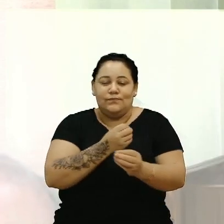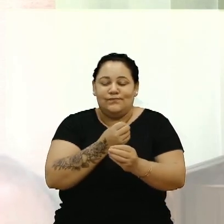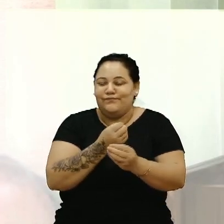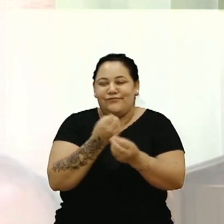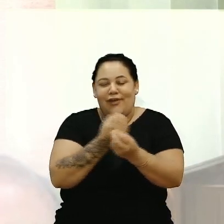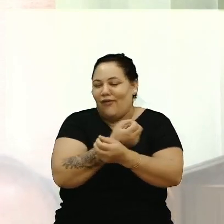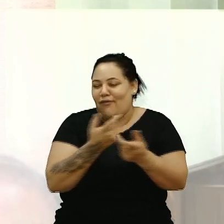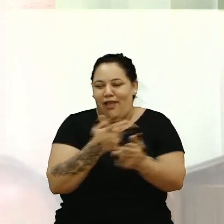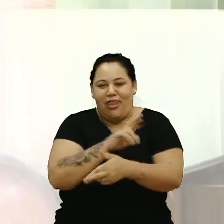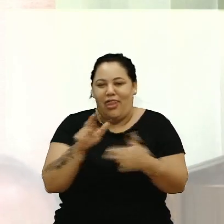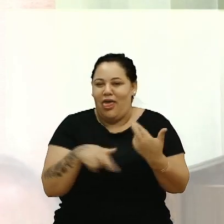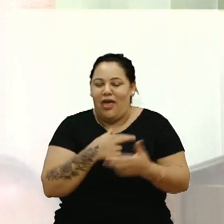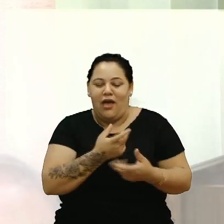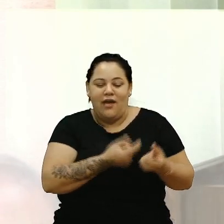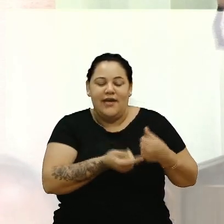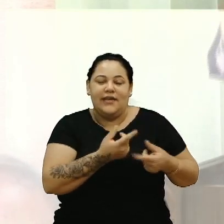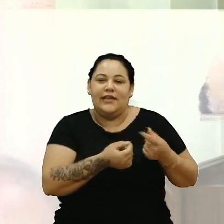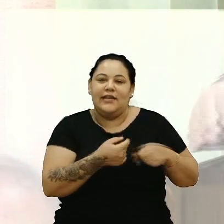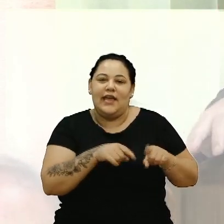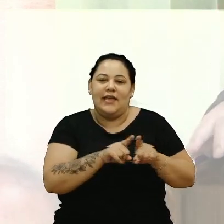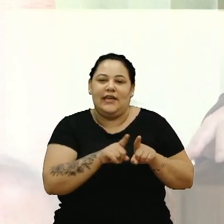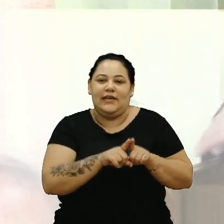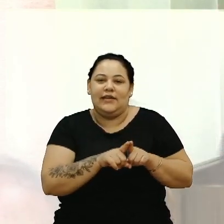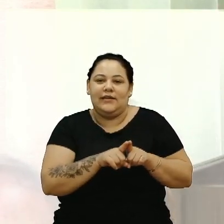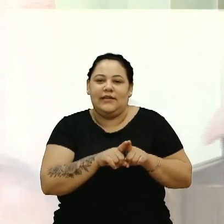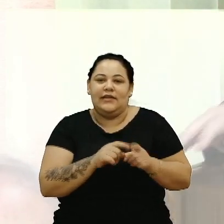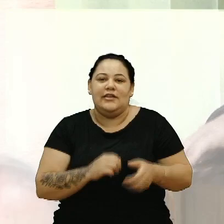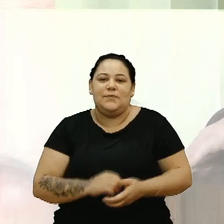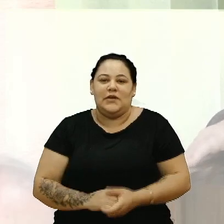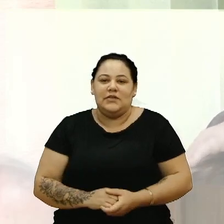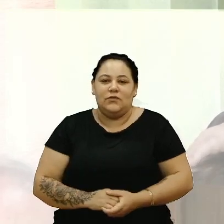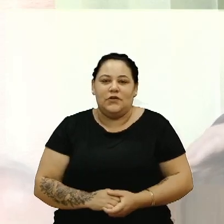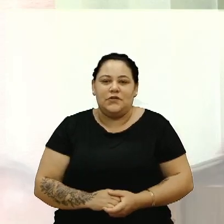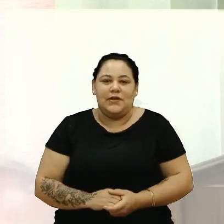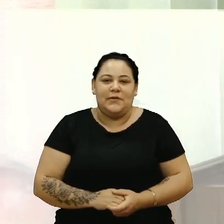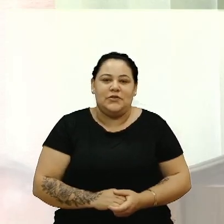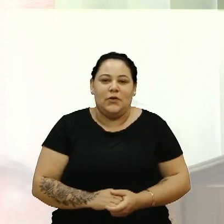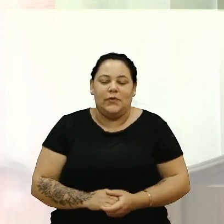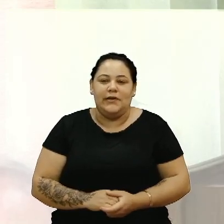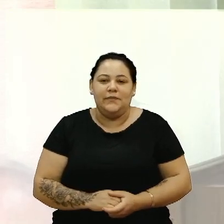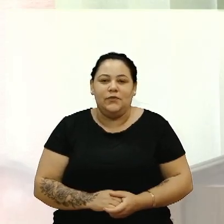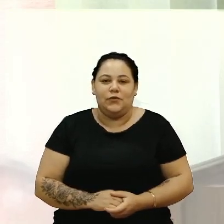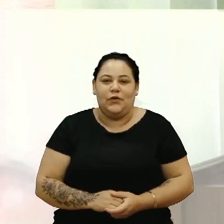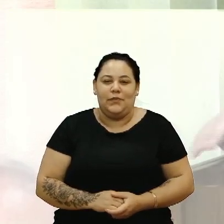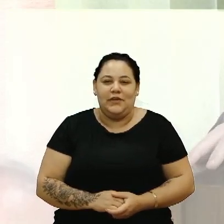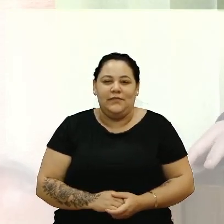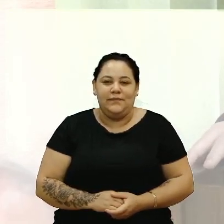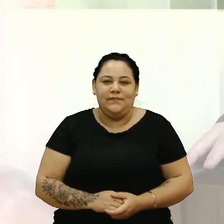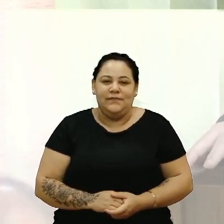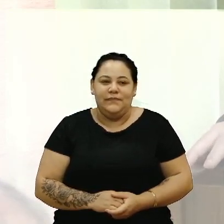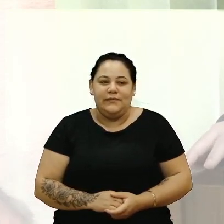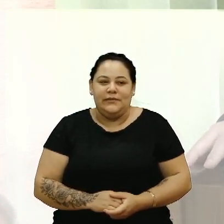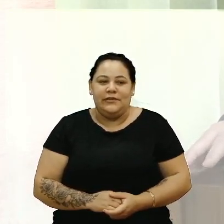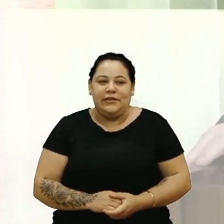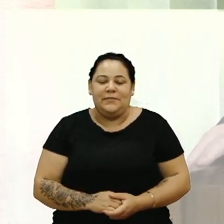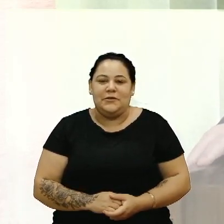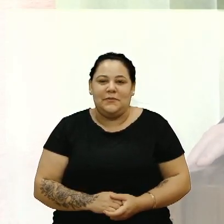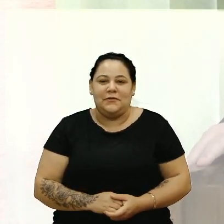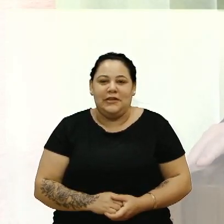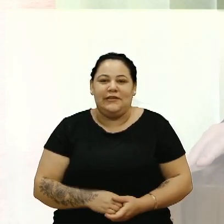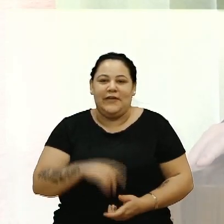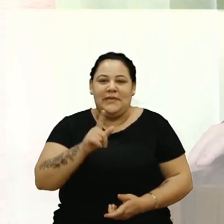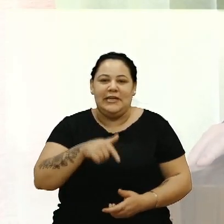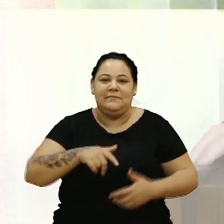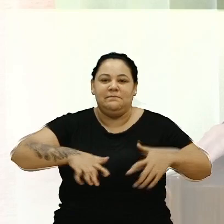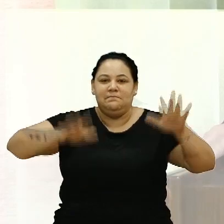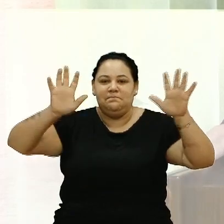vai afetar, que a gente vai sentir isso logo aqui na frente. Essa catástrofe climática que atingiu